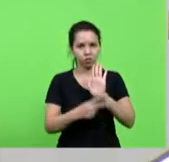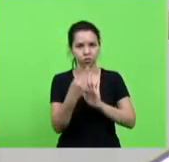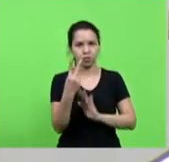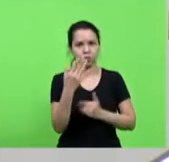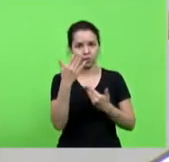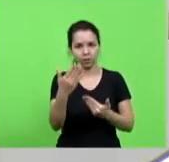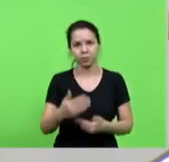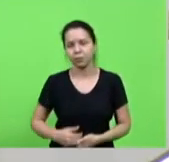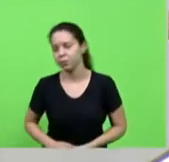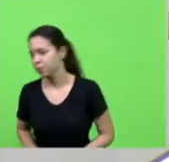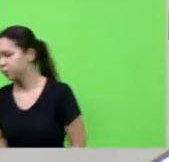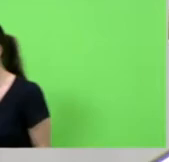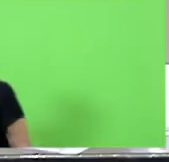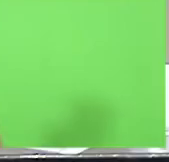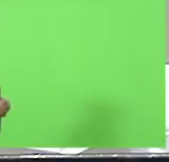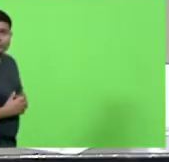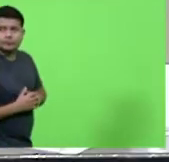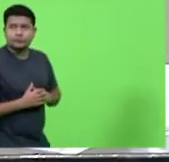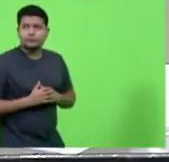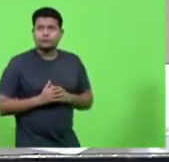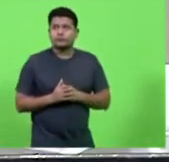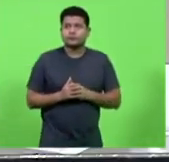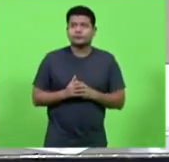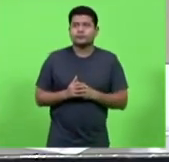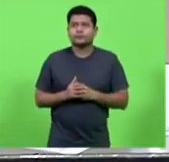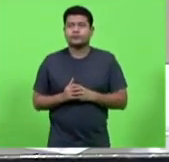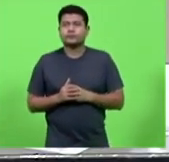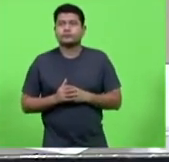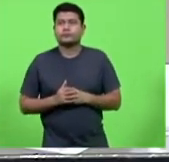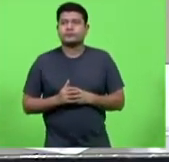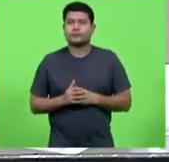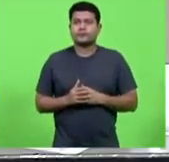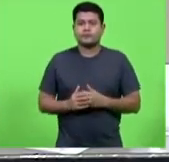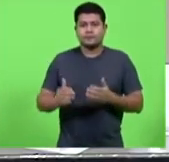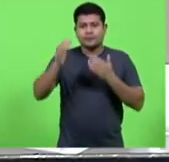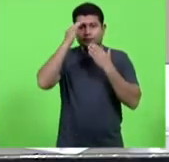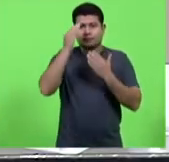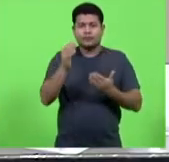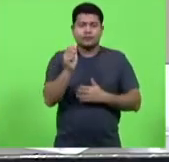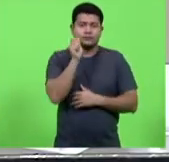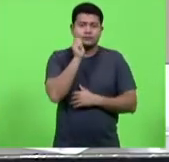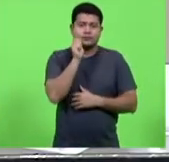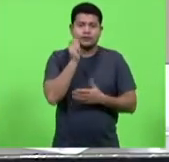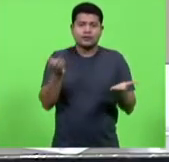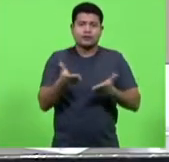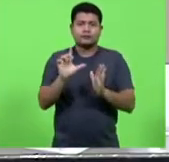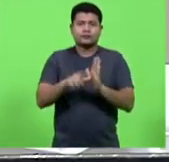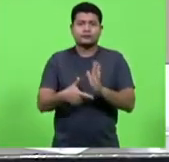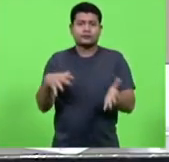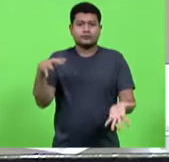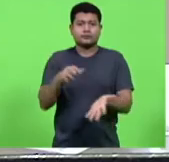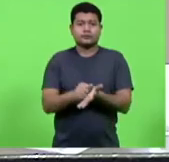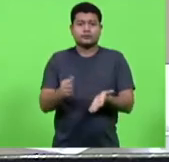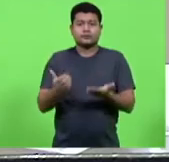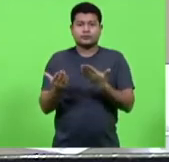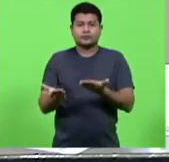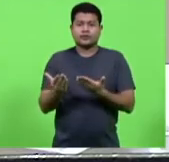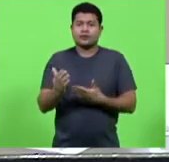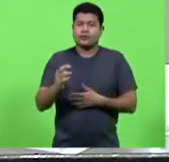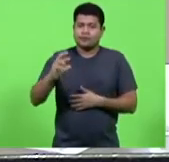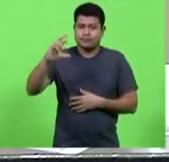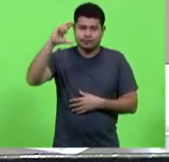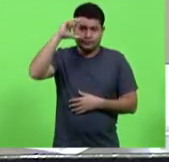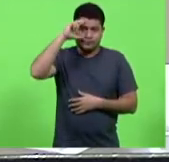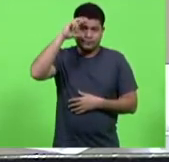obrigada. Obrigado, deputada Ana Caroline Campagnolo. Próximo deputado inscrito, Ricardo Alba.